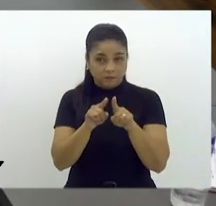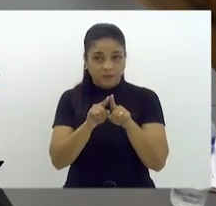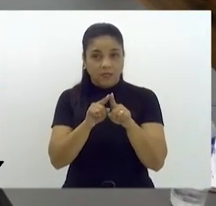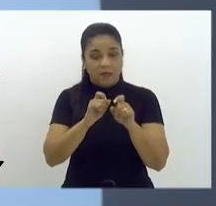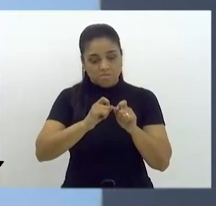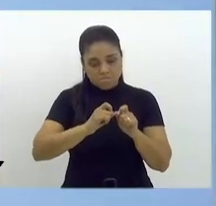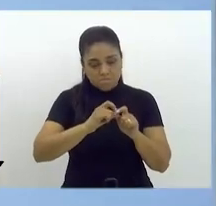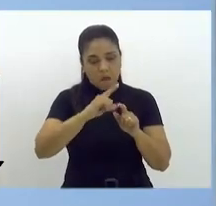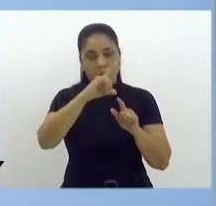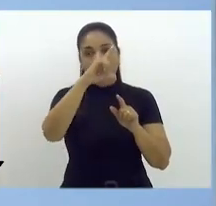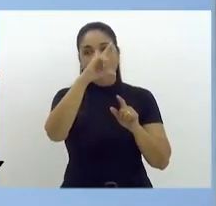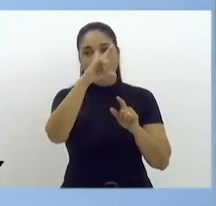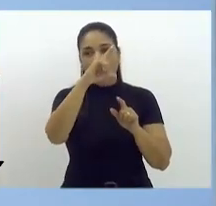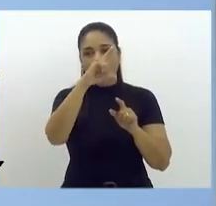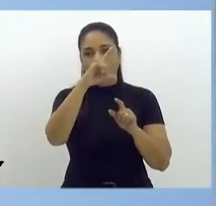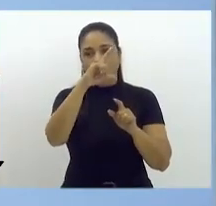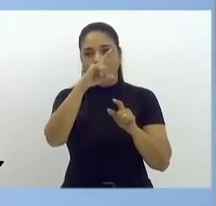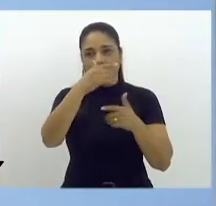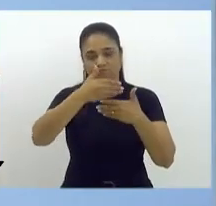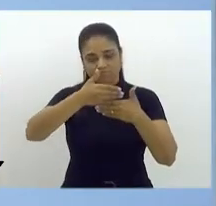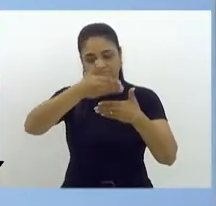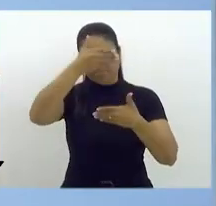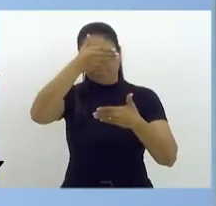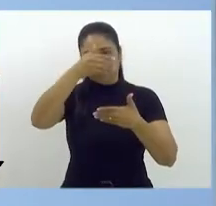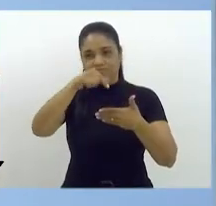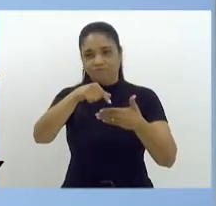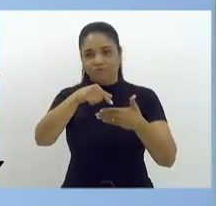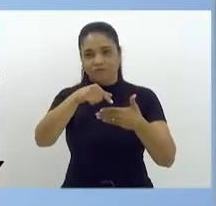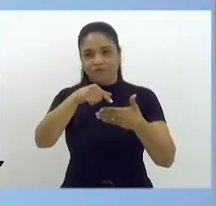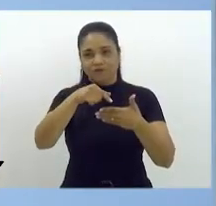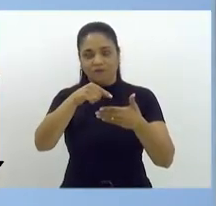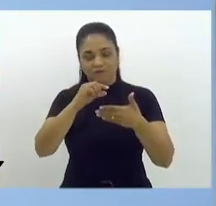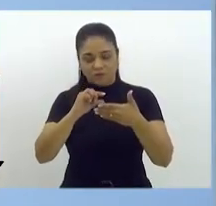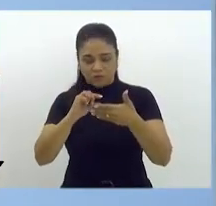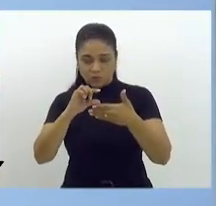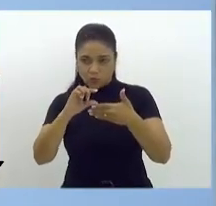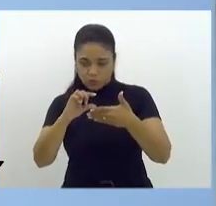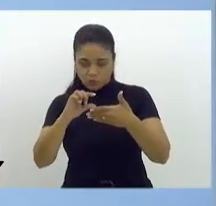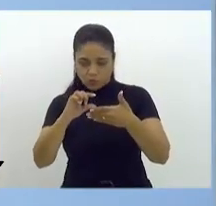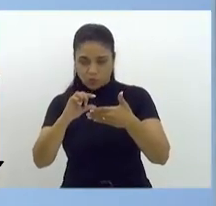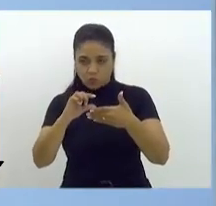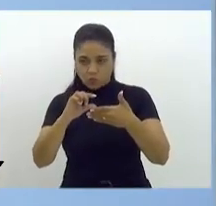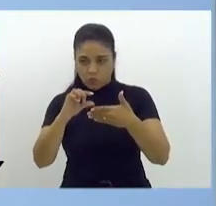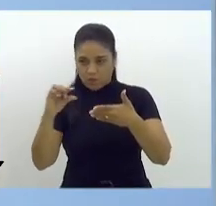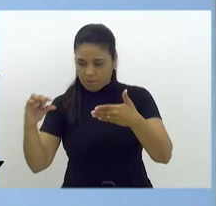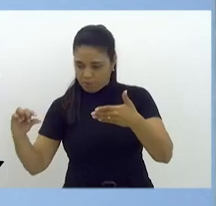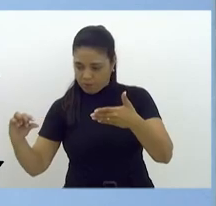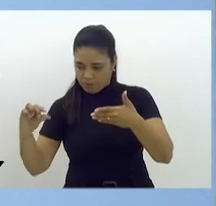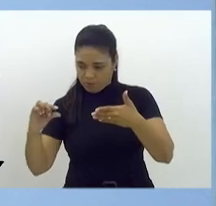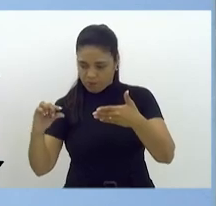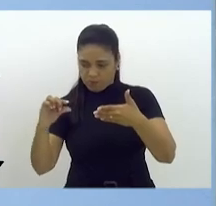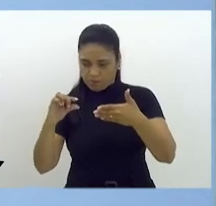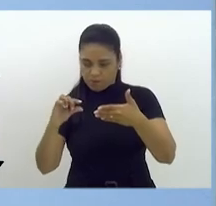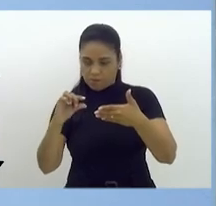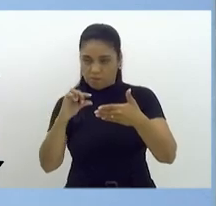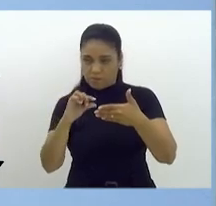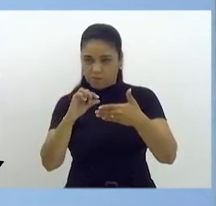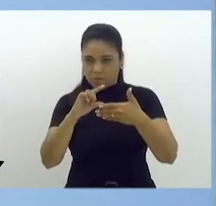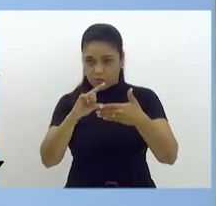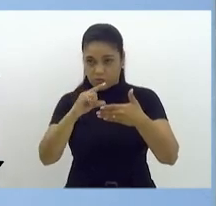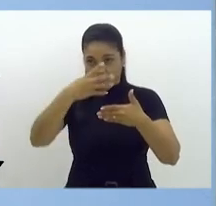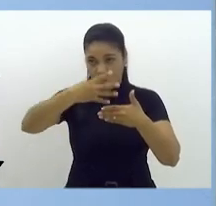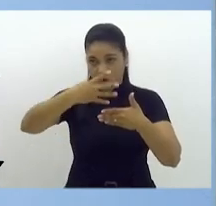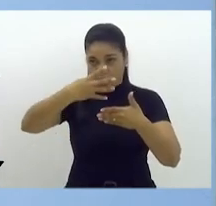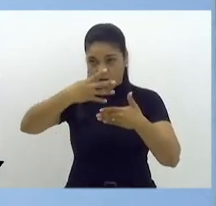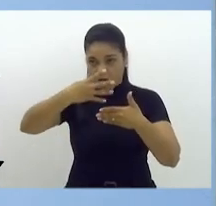do ambiente virtual já é o Anti penúltimo antepenúltima figura ali a quarta figurinha Então ela